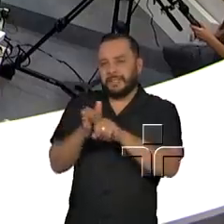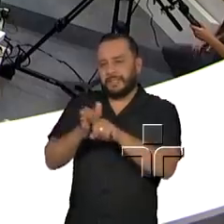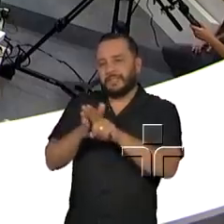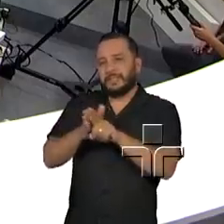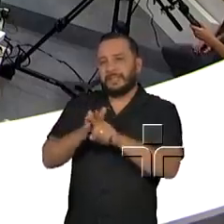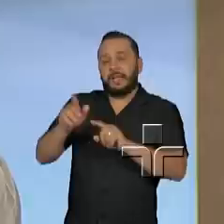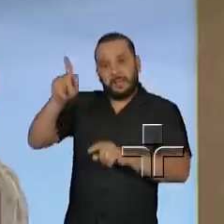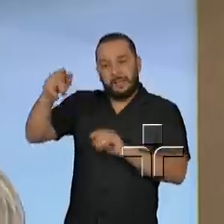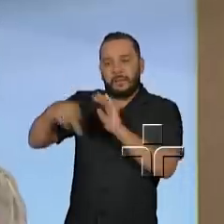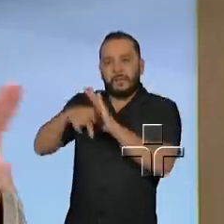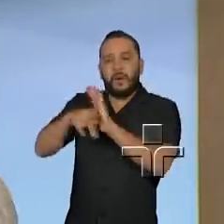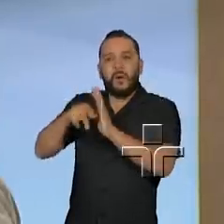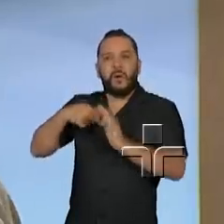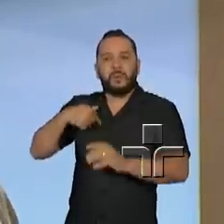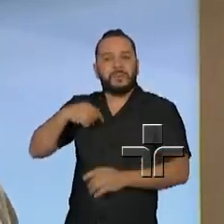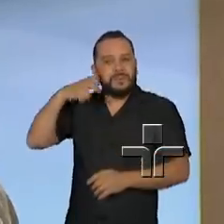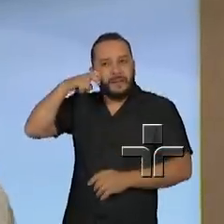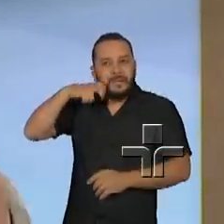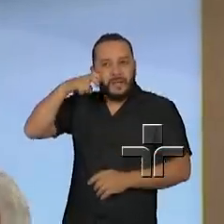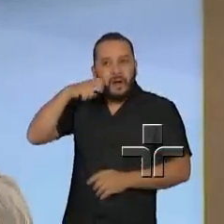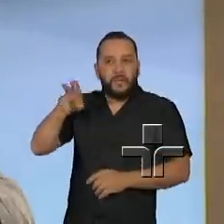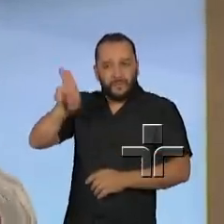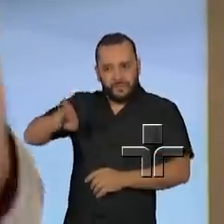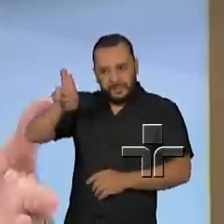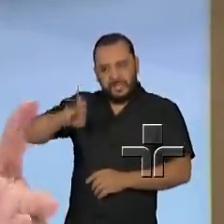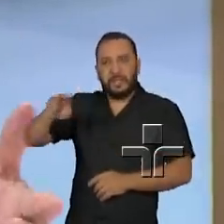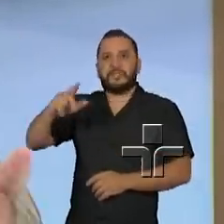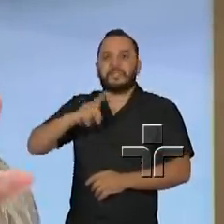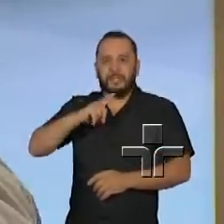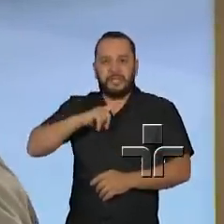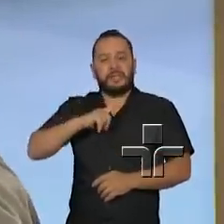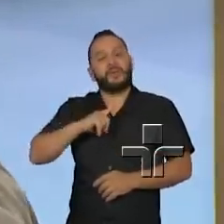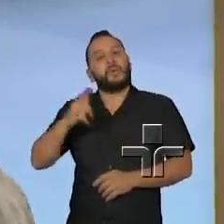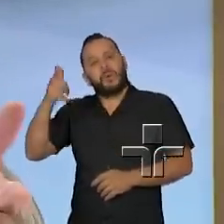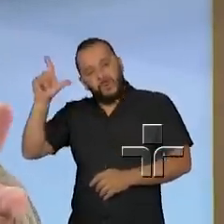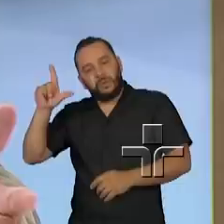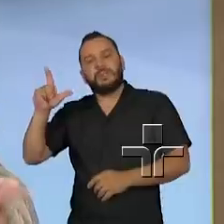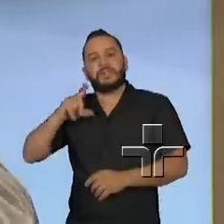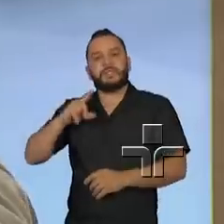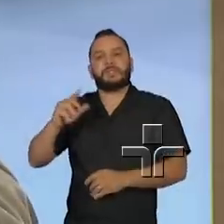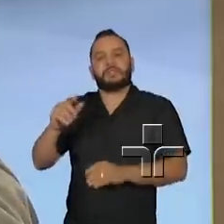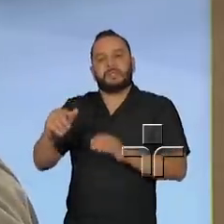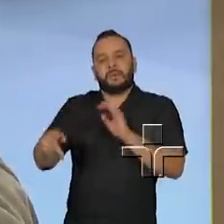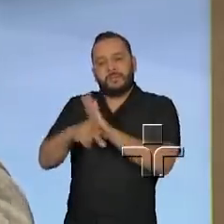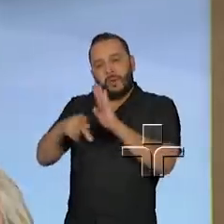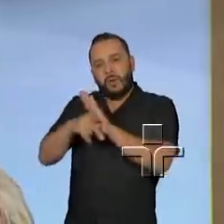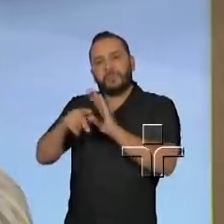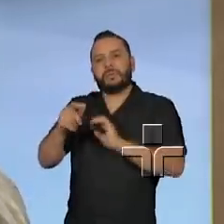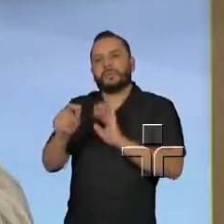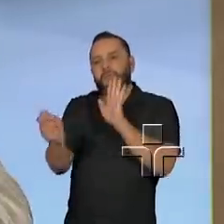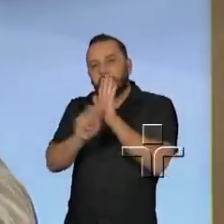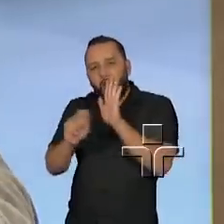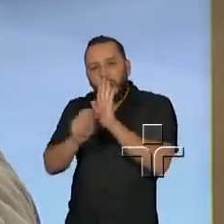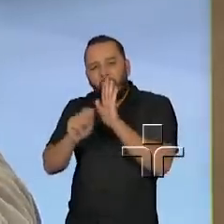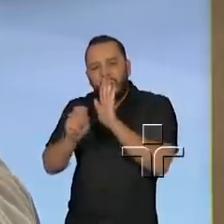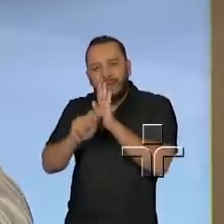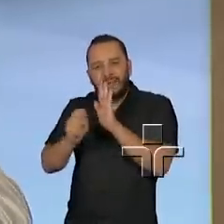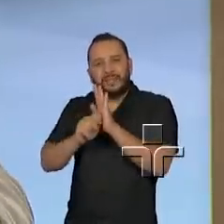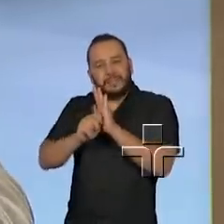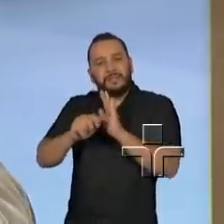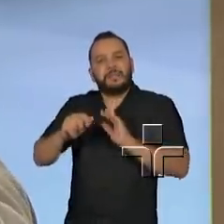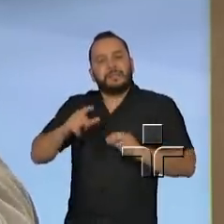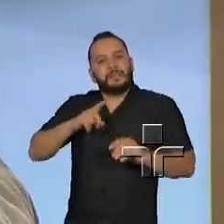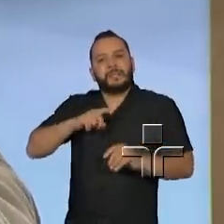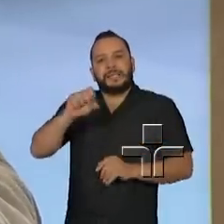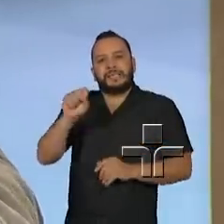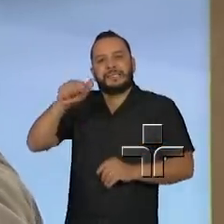UFRN é justamente do efeito das chamadas drogas psicodélicas, como o ayahuasca, o santo daime, sobre o cérebro. Eu queria que você contasse para nós